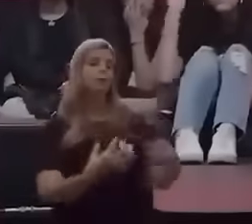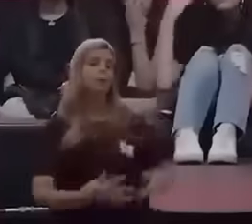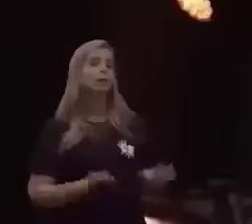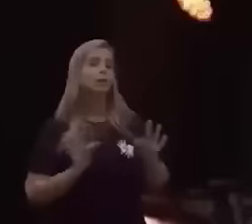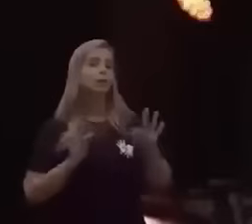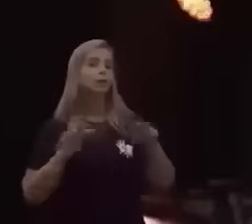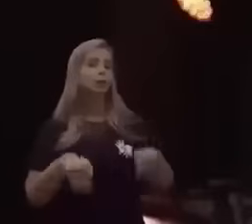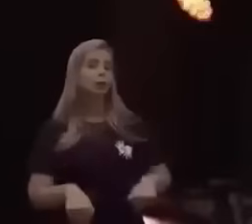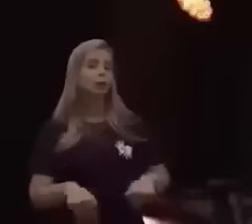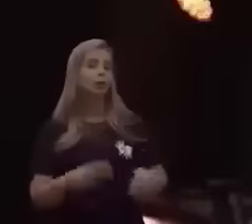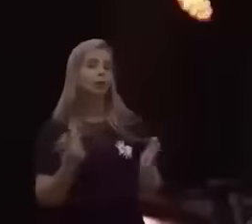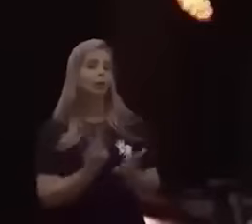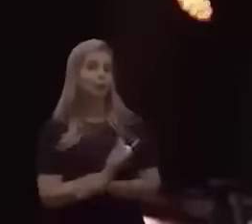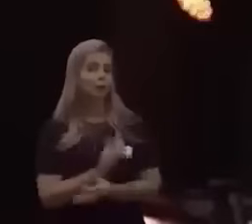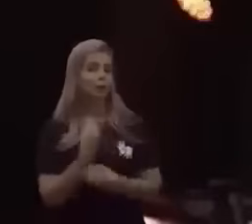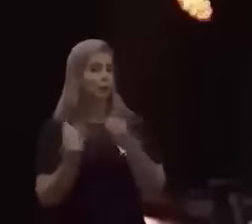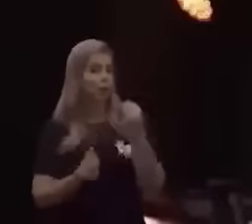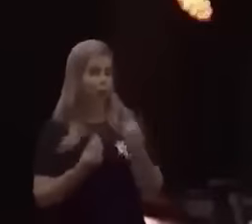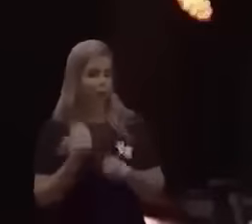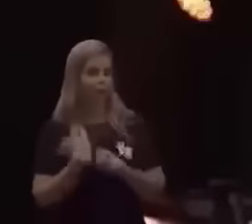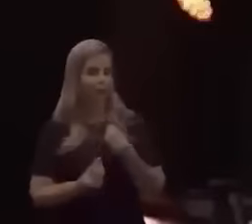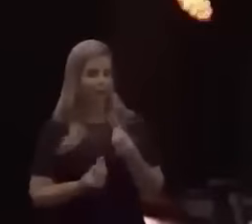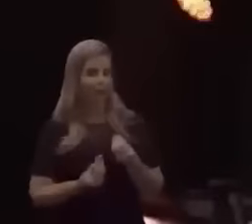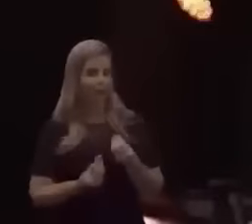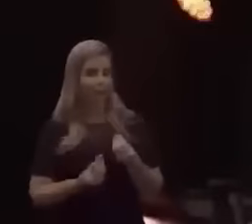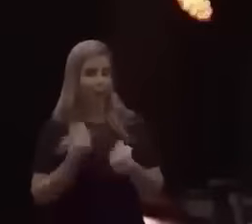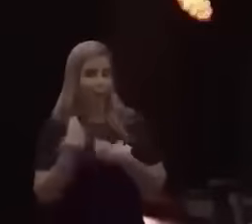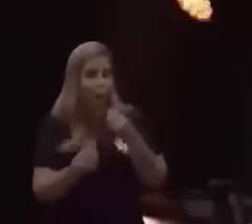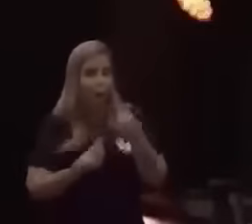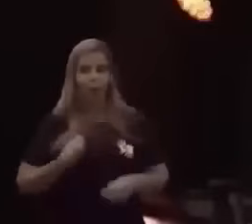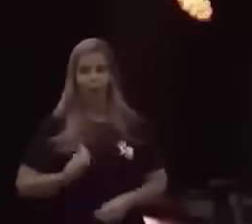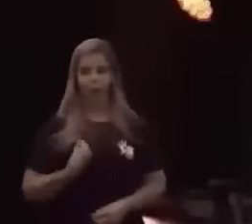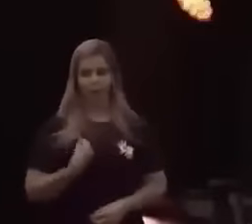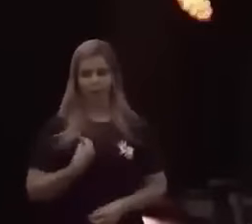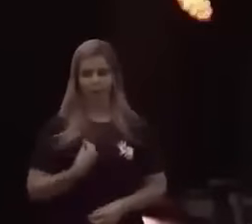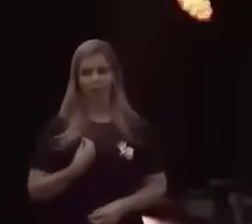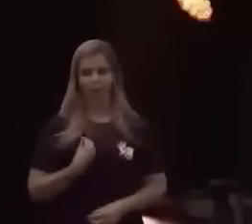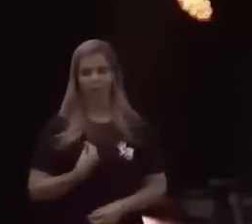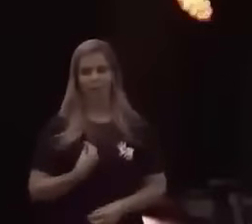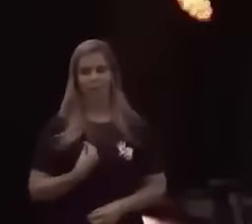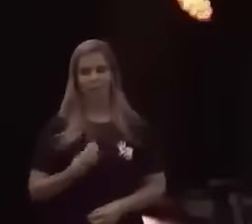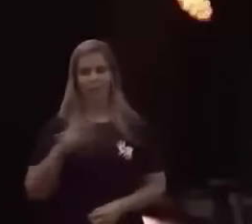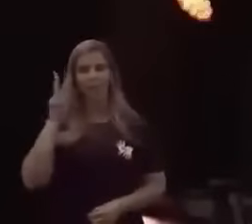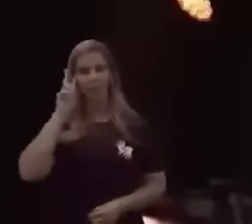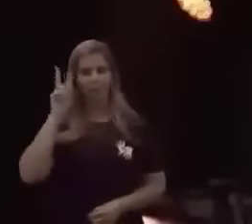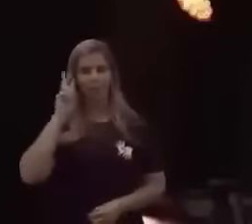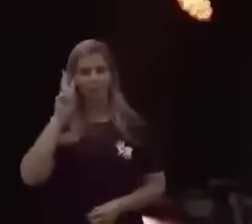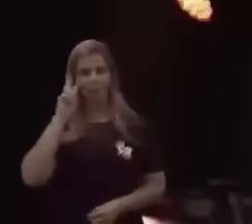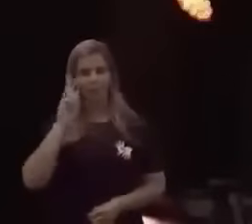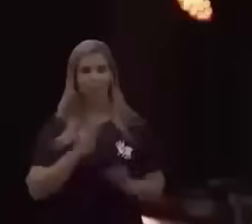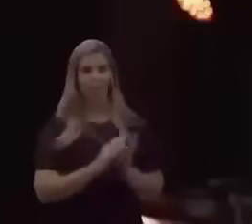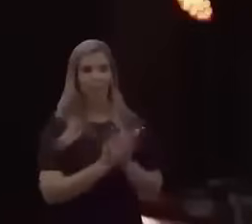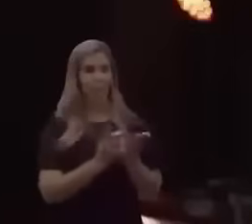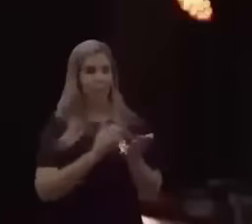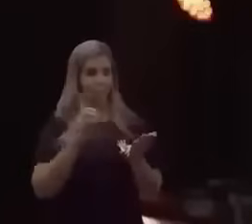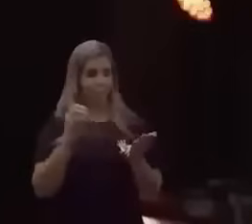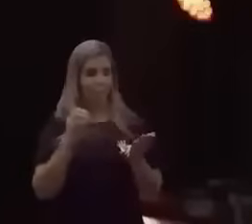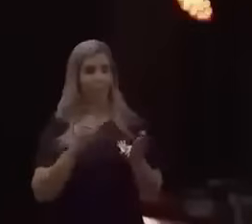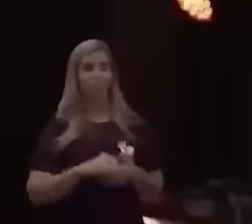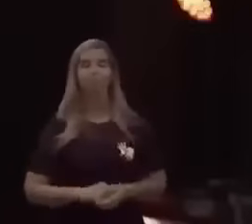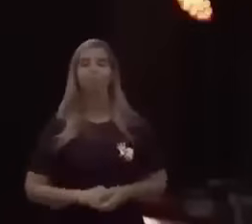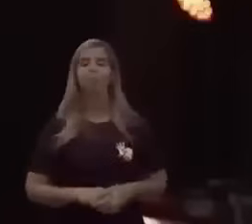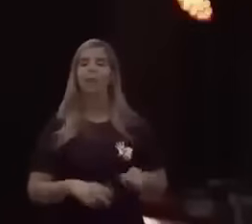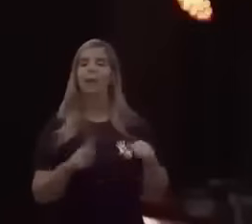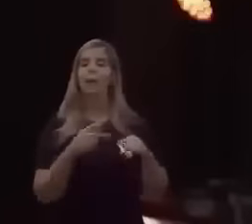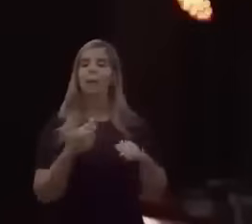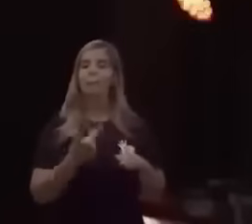final. Você quer saber como é que ele encarou isso? E eu termino aqui. Abra sua Bíblia aí em 2 de